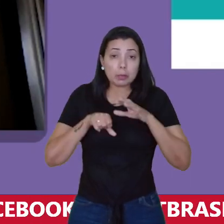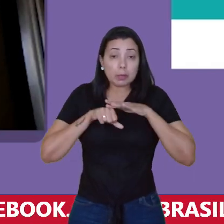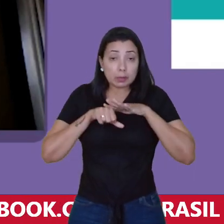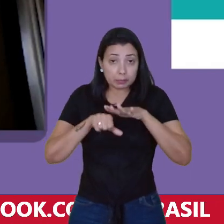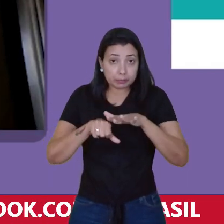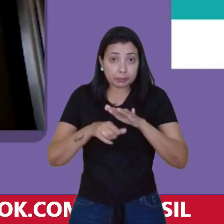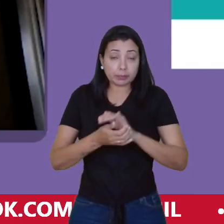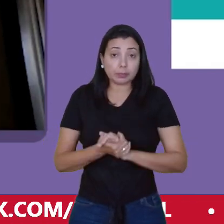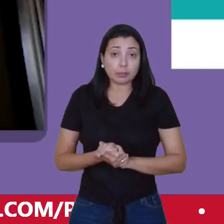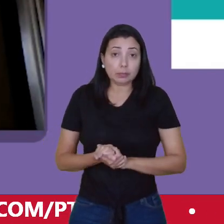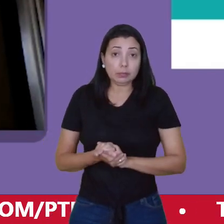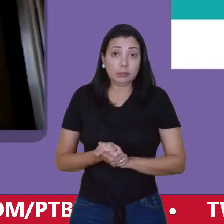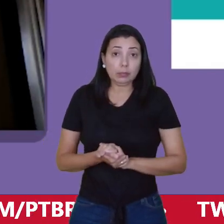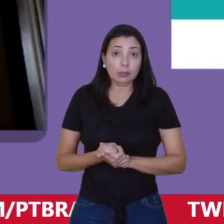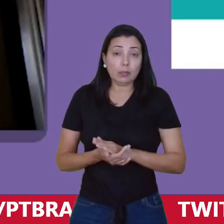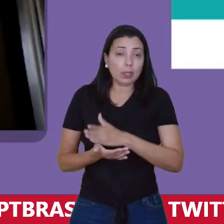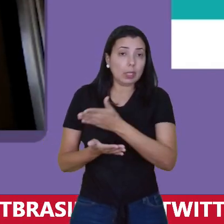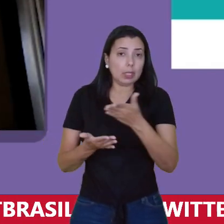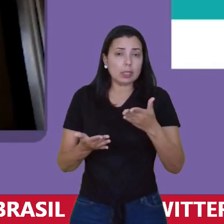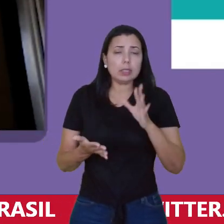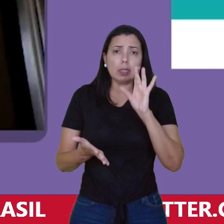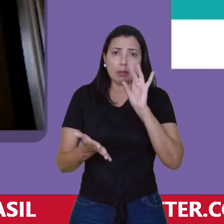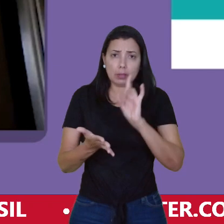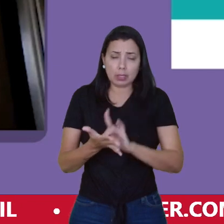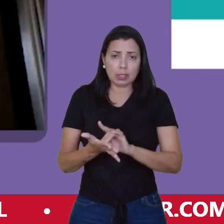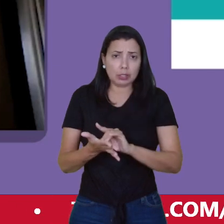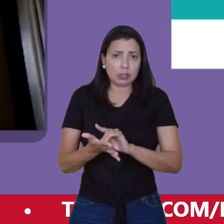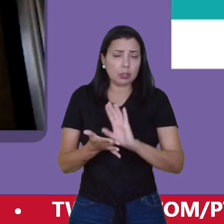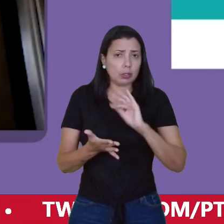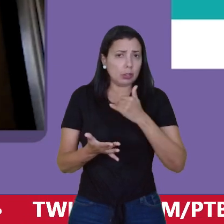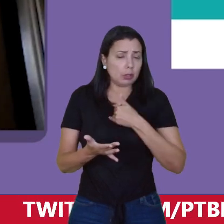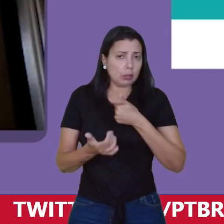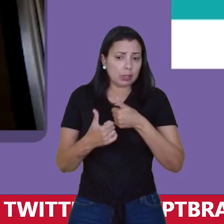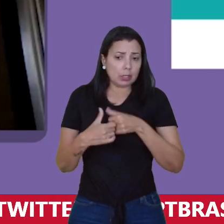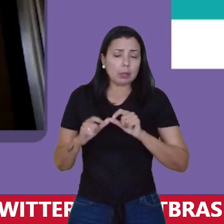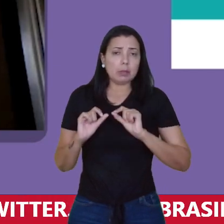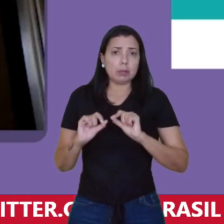pandemia, isso ficou evidente que nós não estávamos